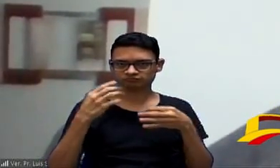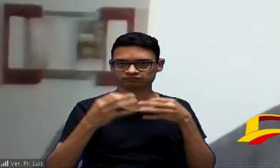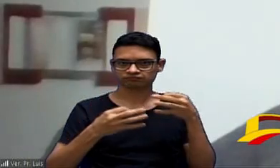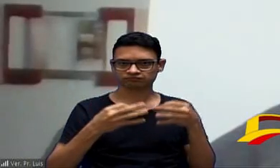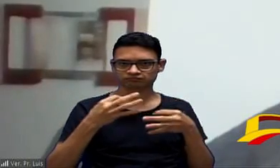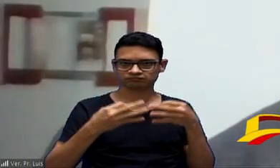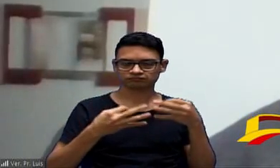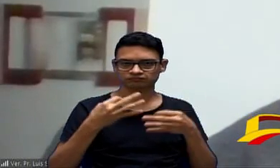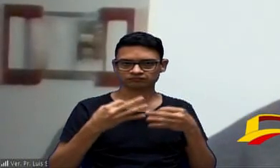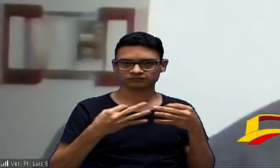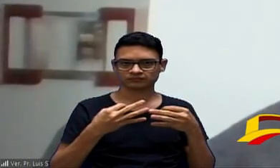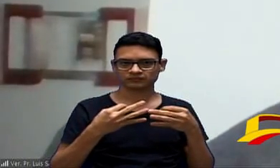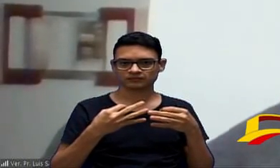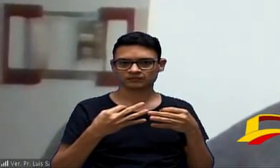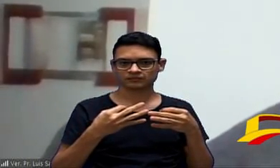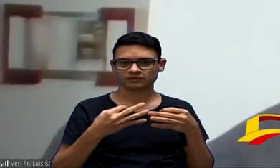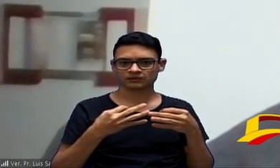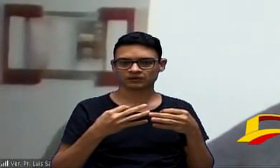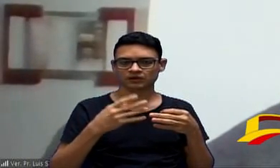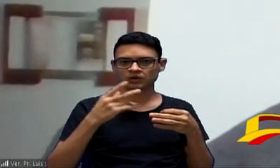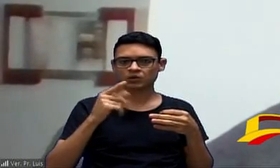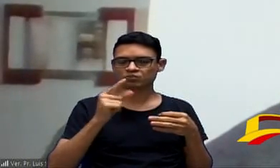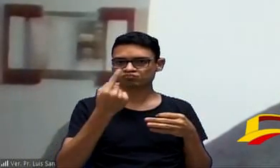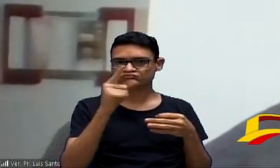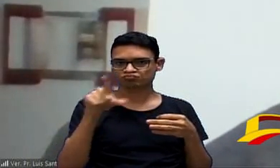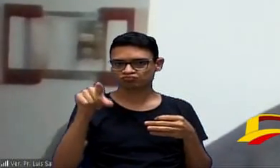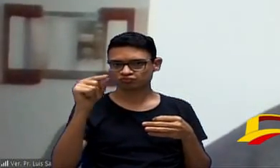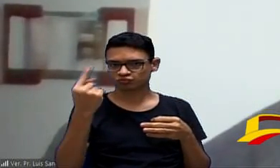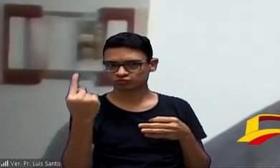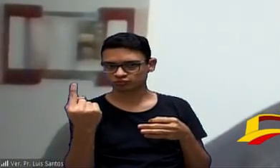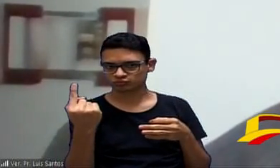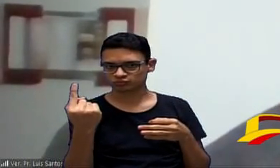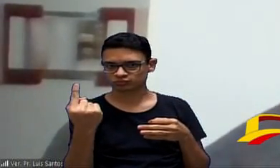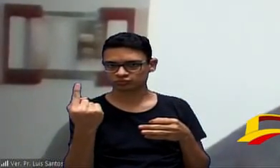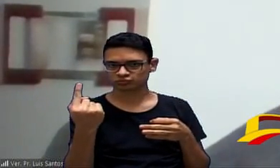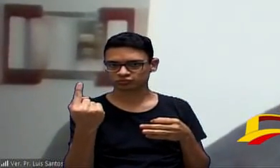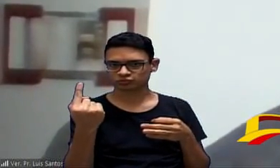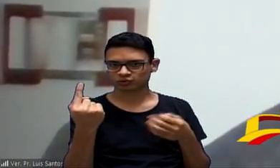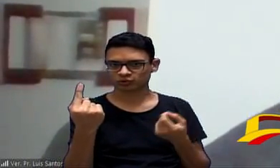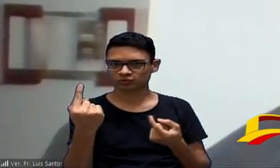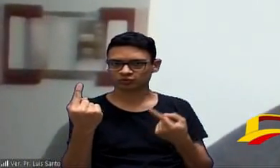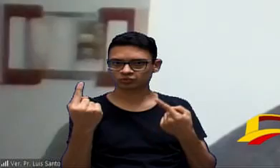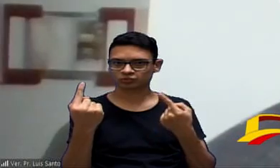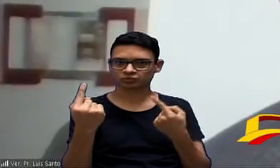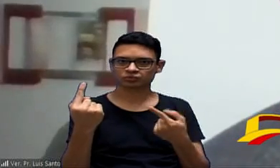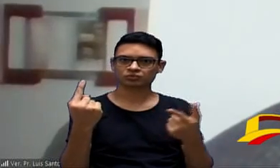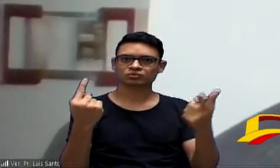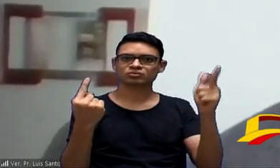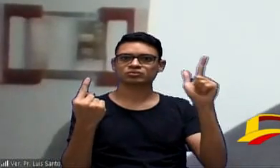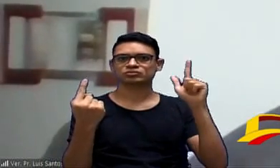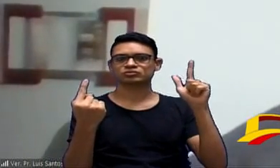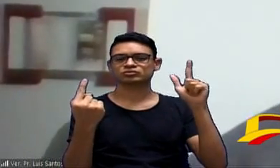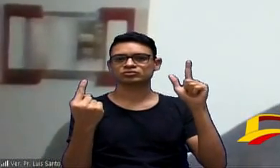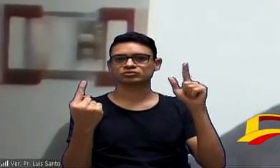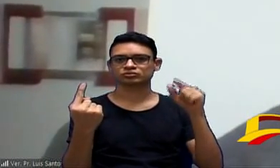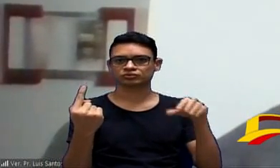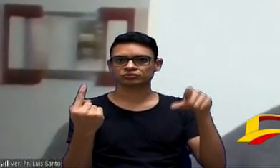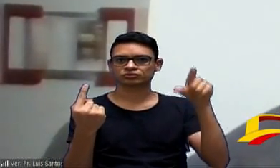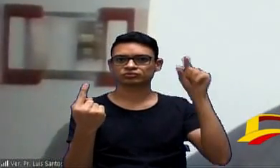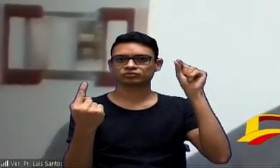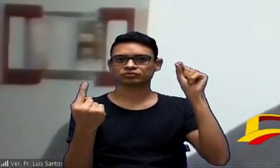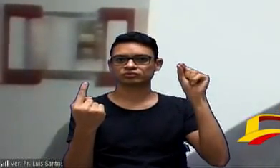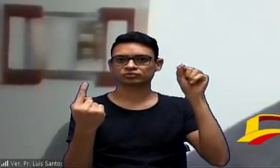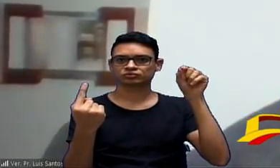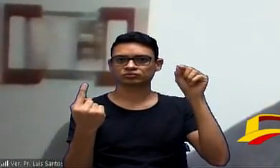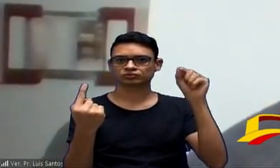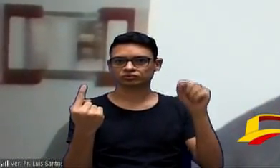dos pareceres da Secretaria Jurídica e o outro, que foi o vereador Donizete, ele optou pelo